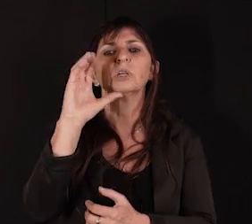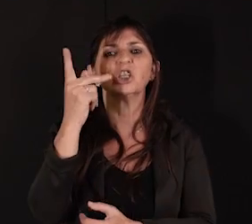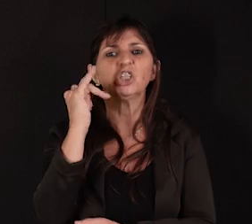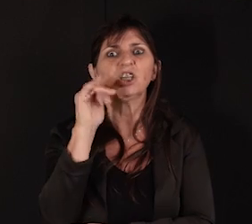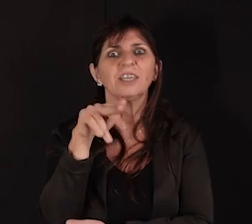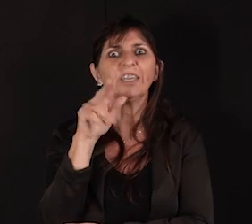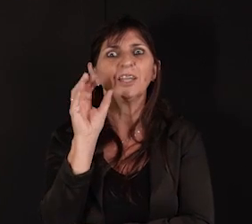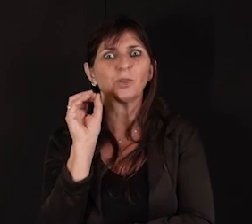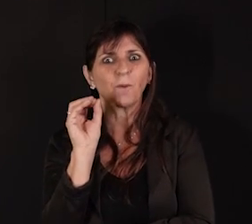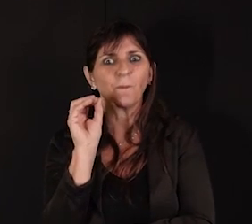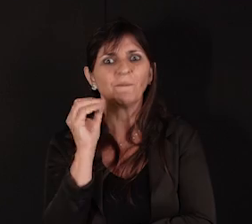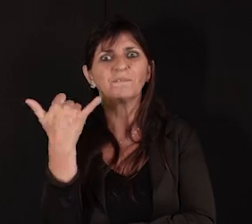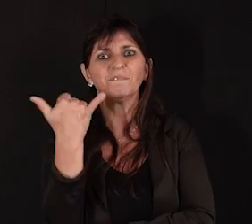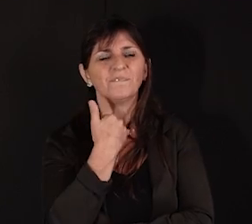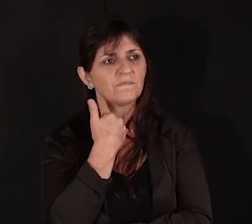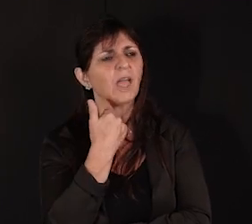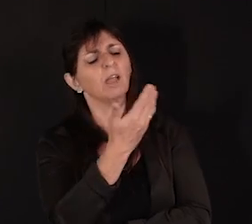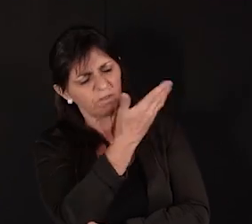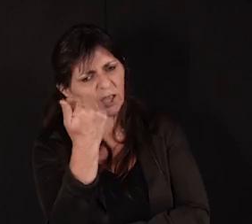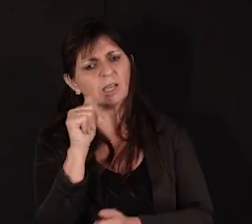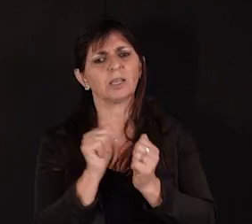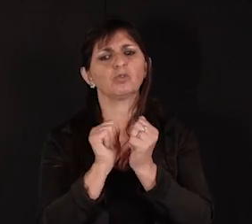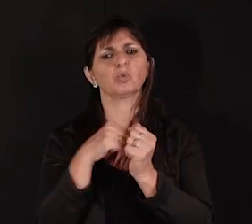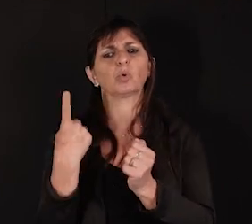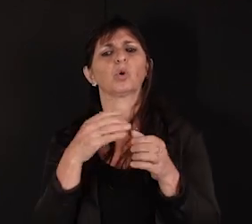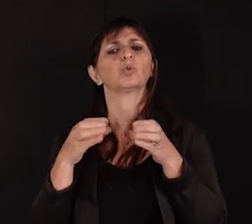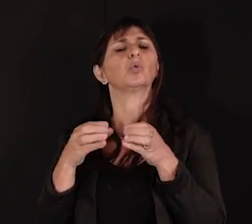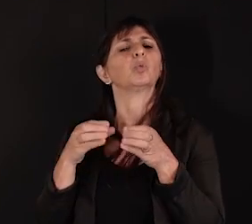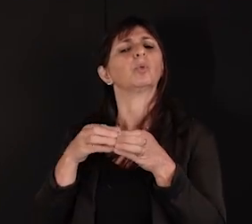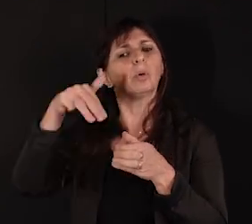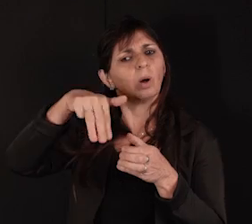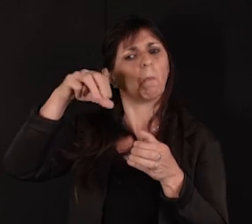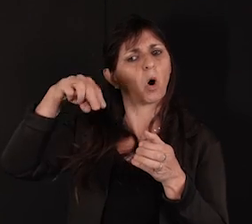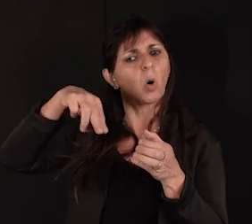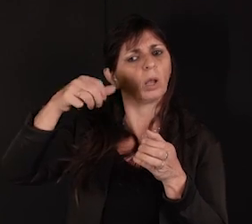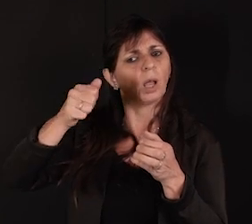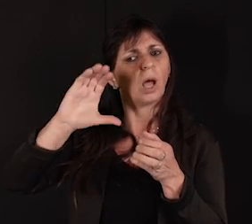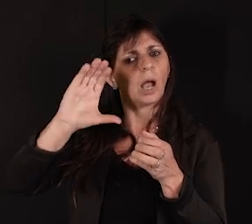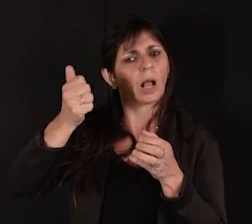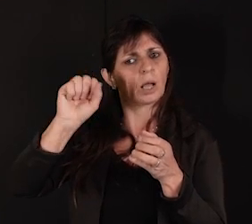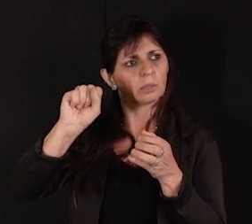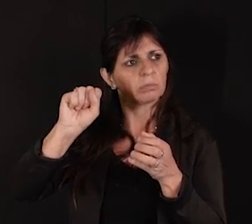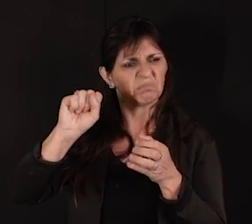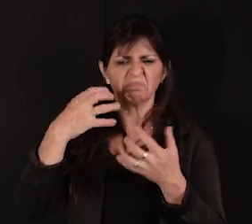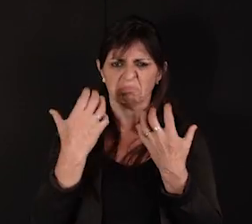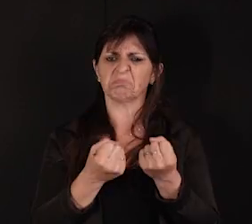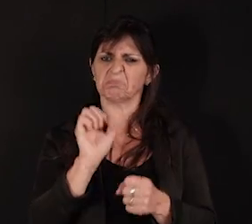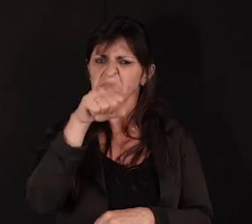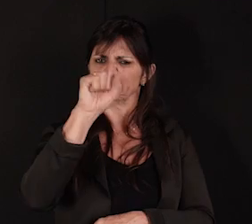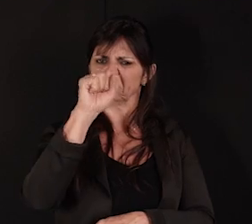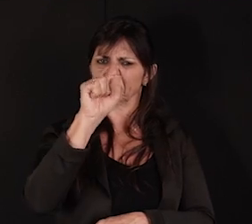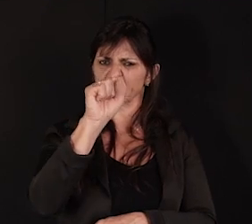venha aqui para me ajudar a tocar nos monarcas. Eu disse, sim, acho que vai dar certo, sim. E daí